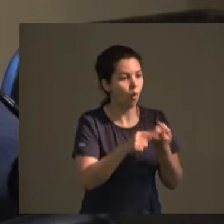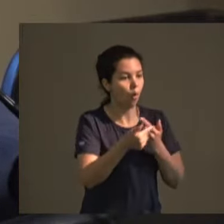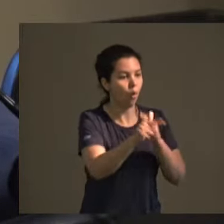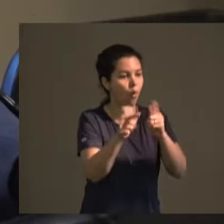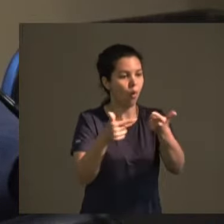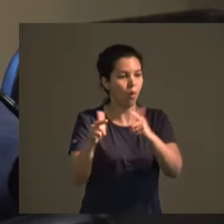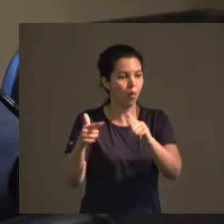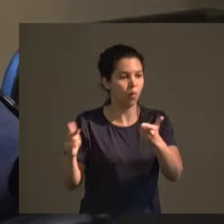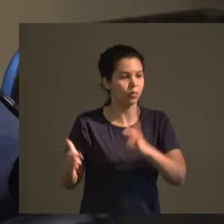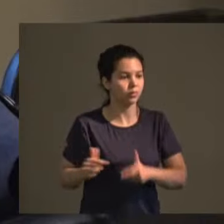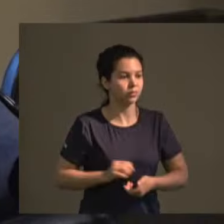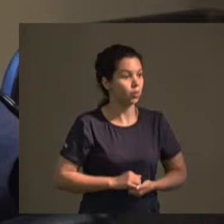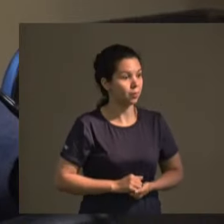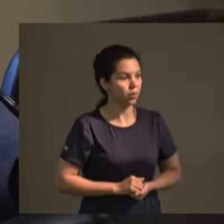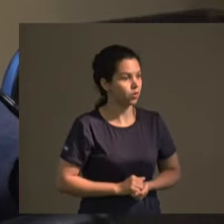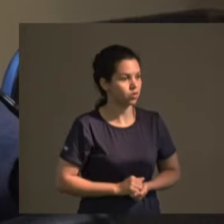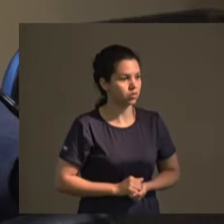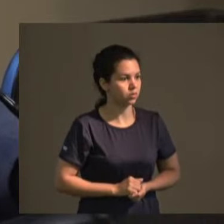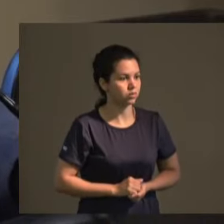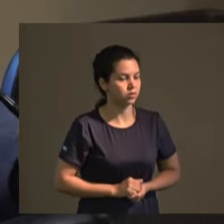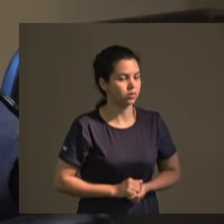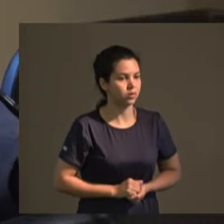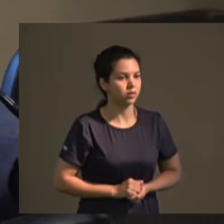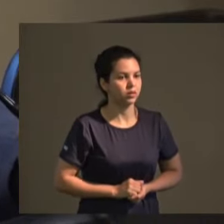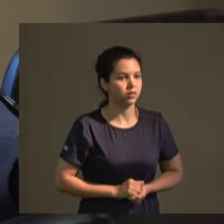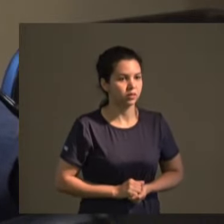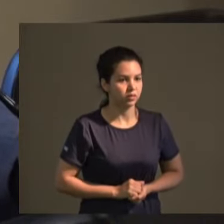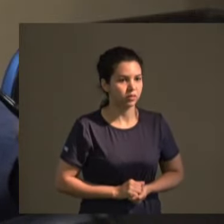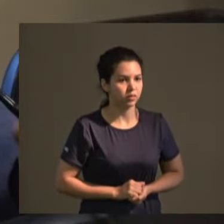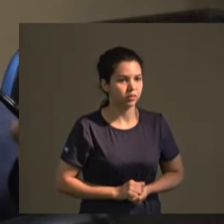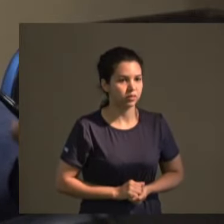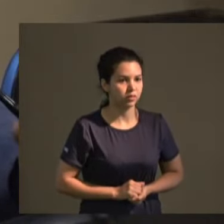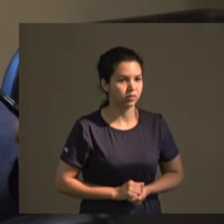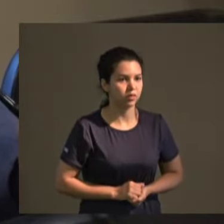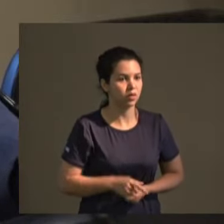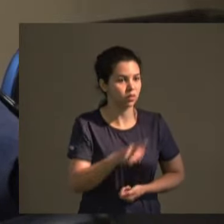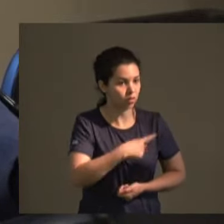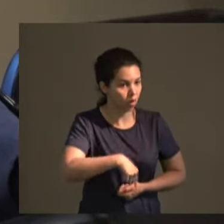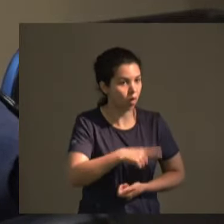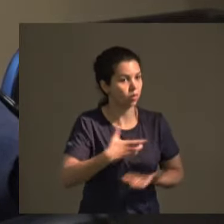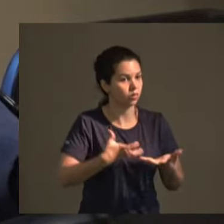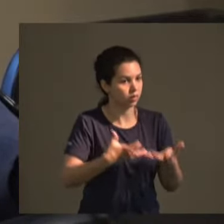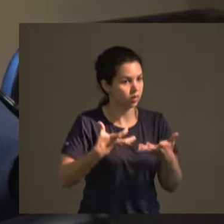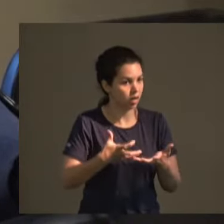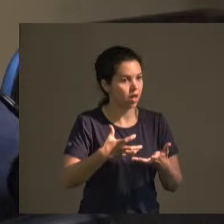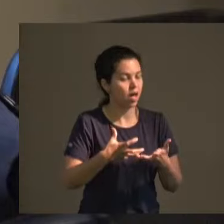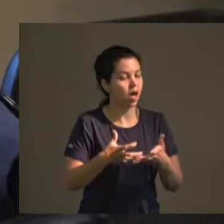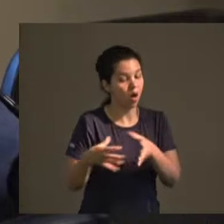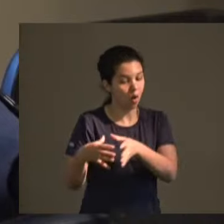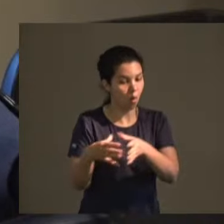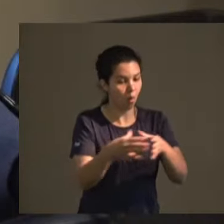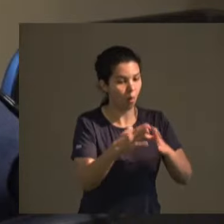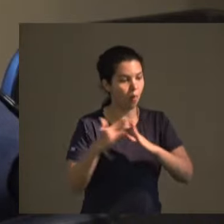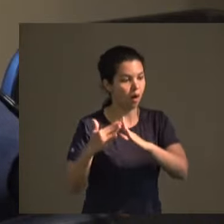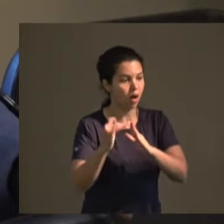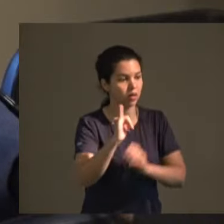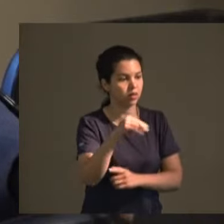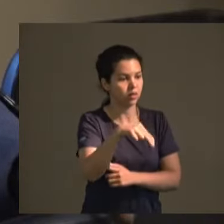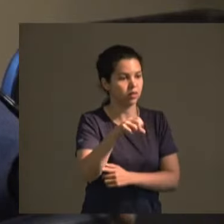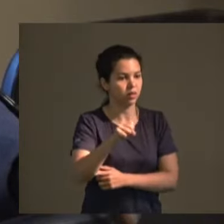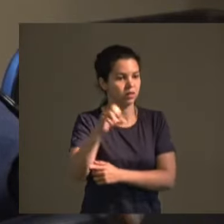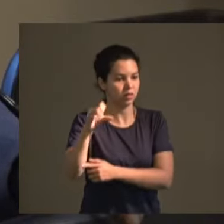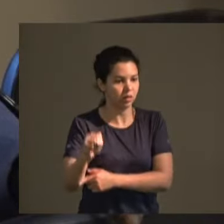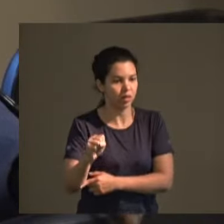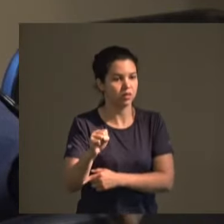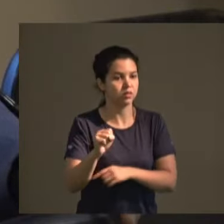conseguimos avançar. Né? É, tentamos que as agências do INSS fosse feito